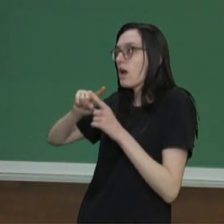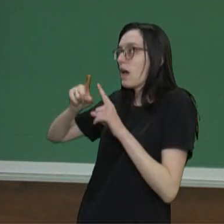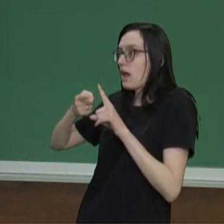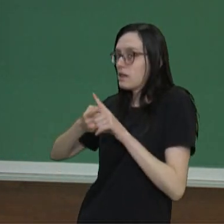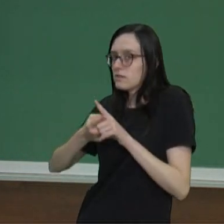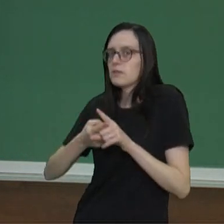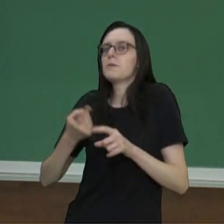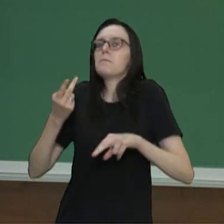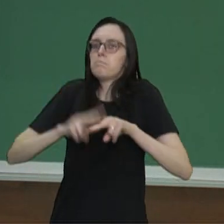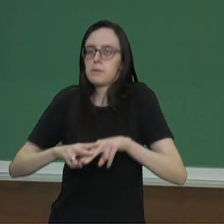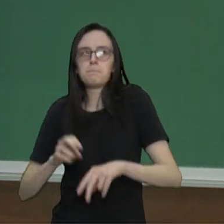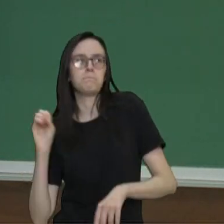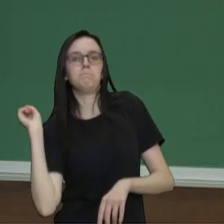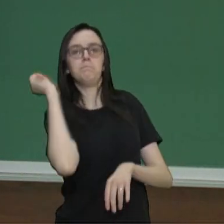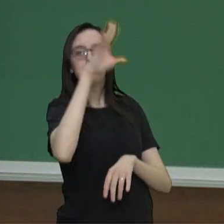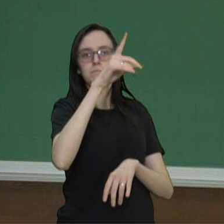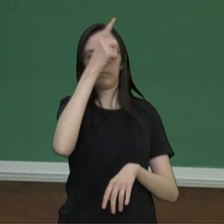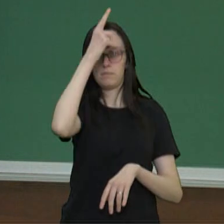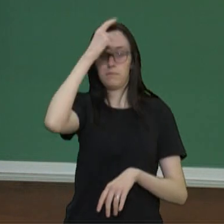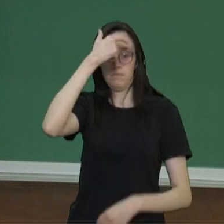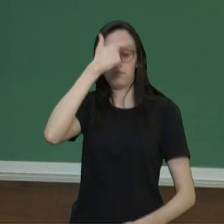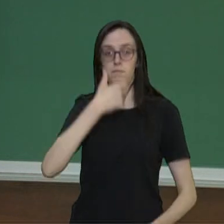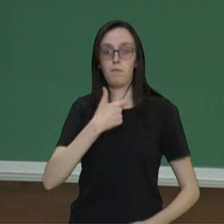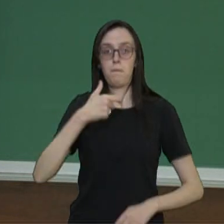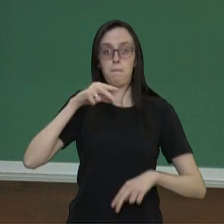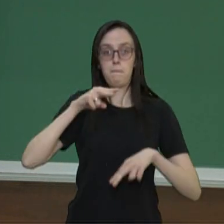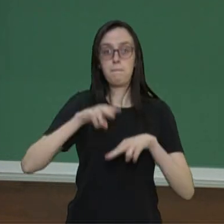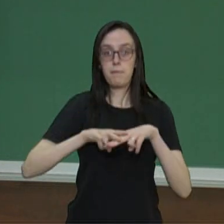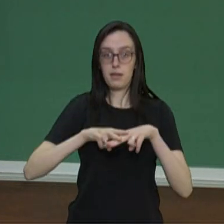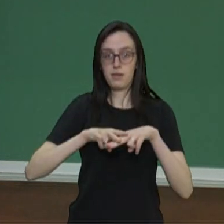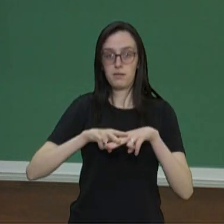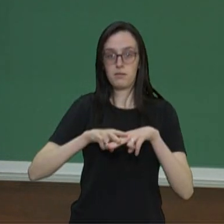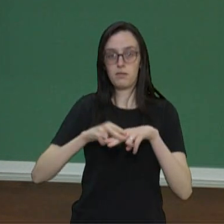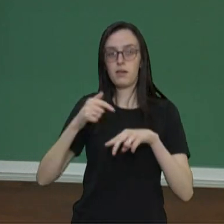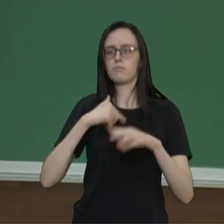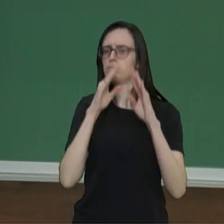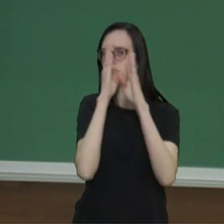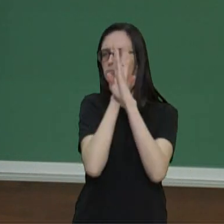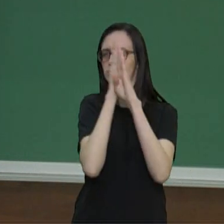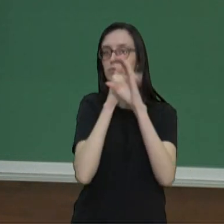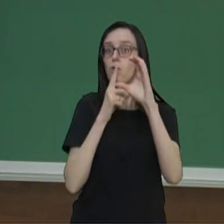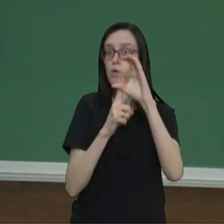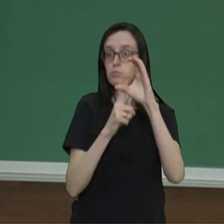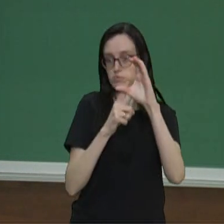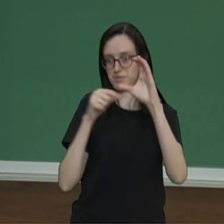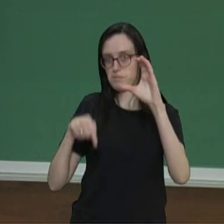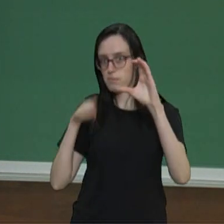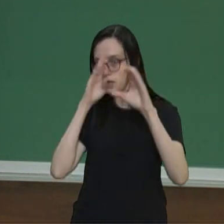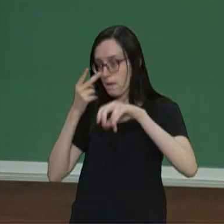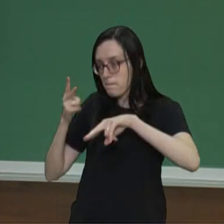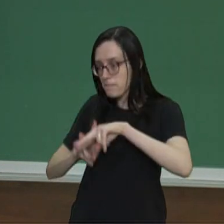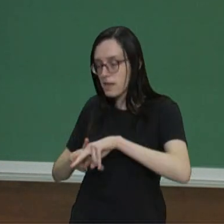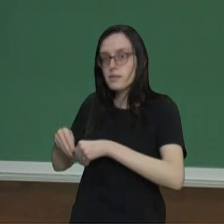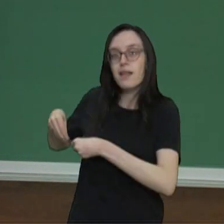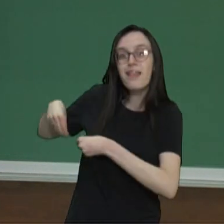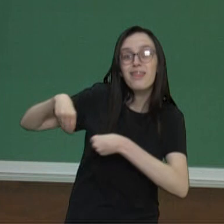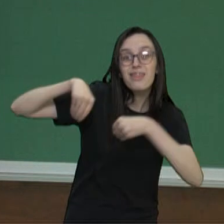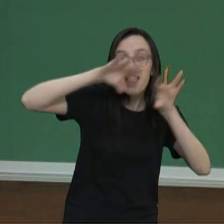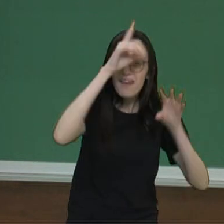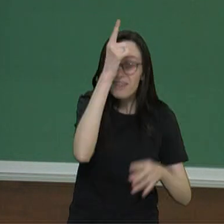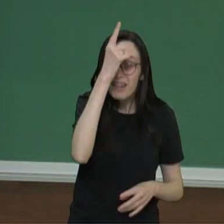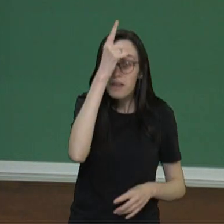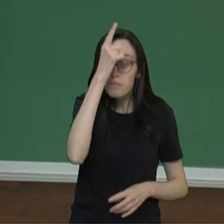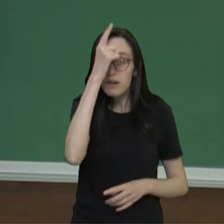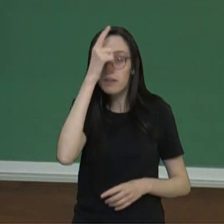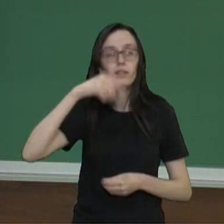tem uma presa, uma agente comunista presa no Brasil, extraditada, mandada